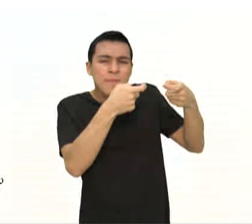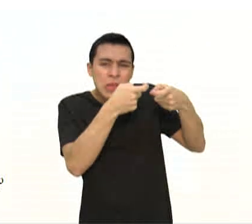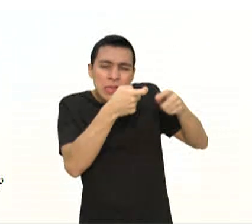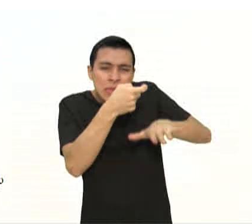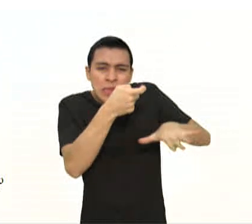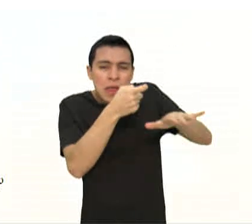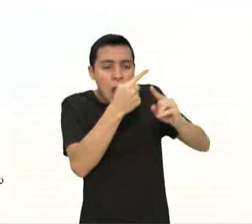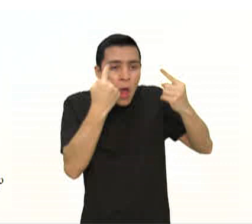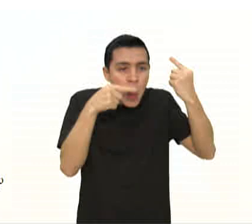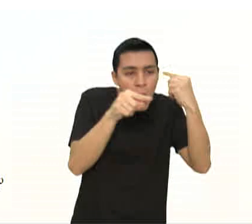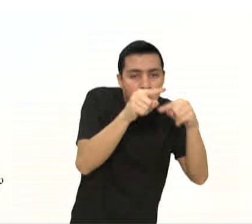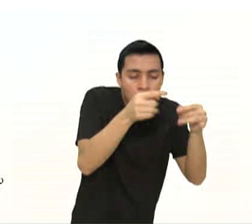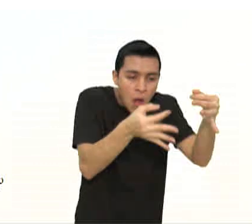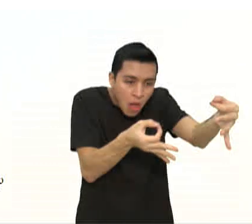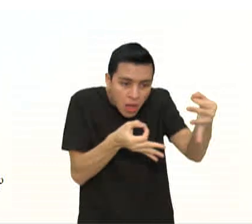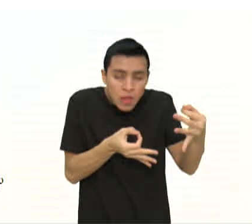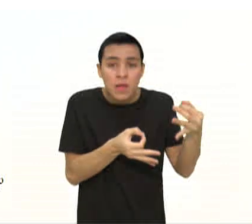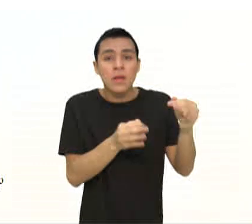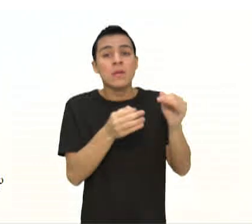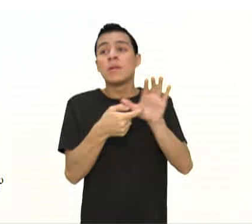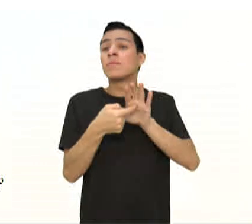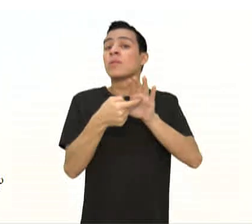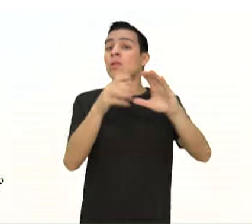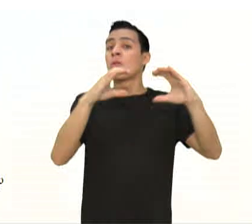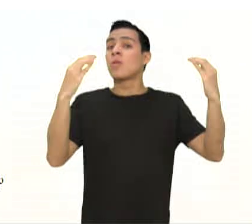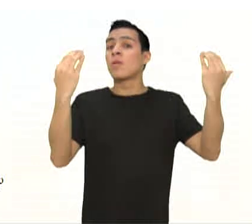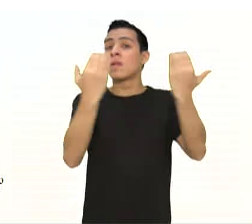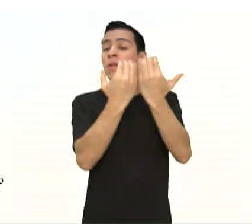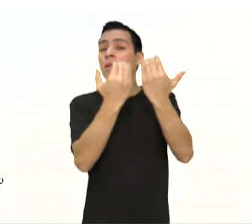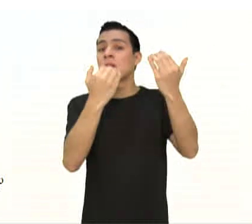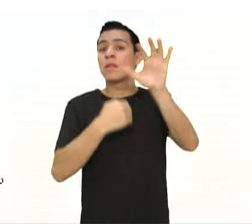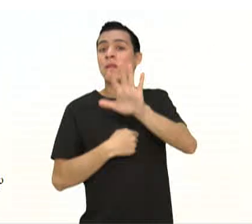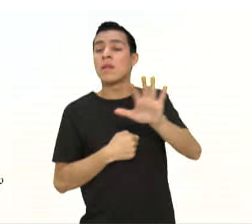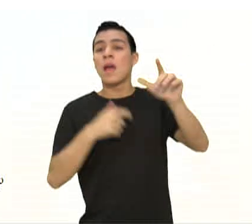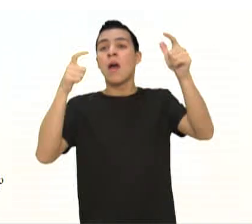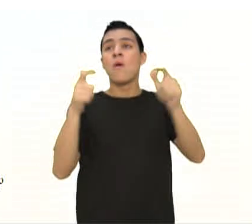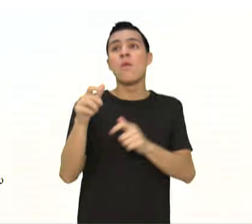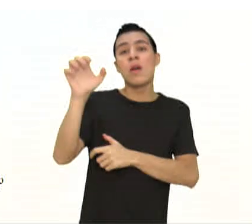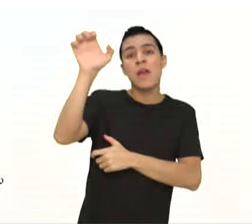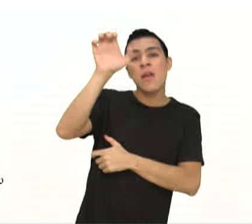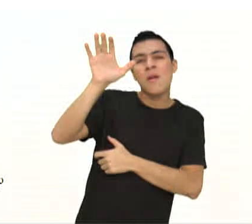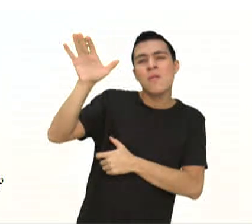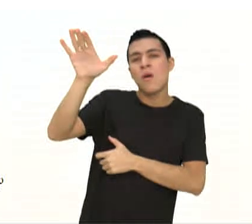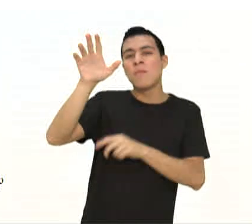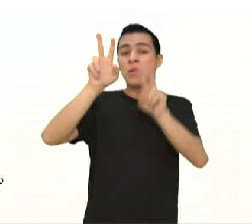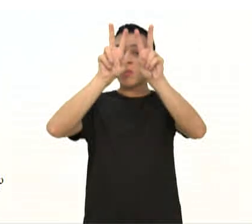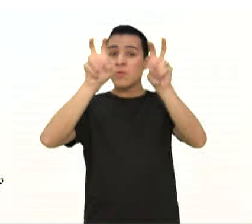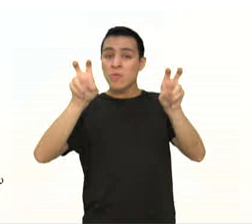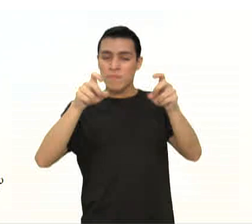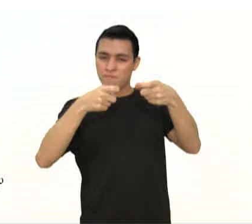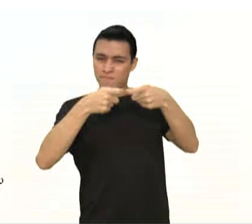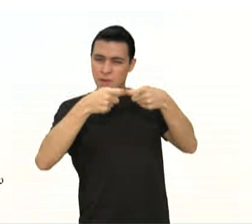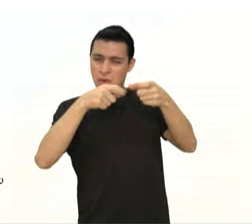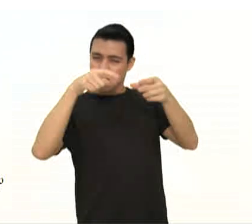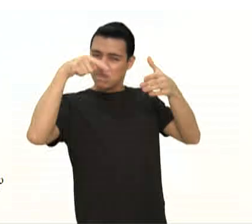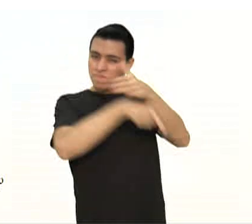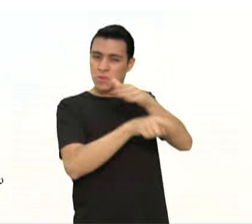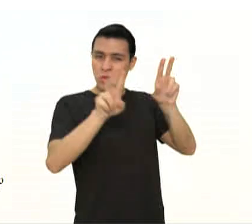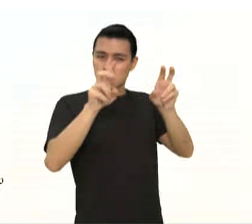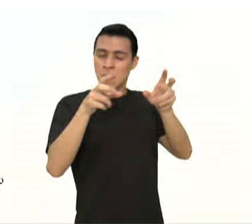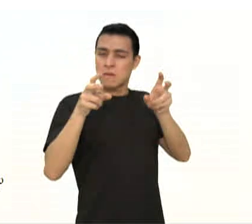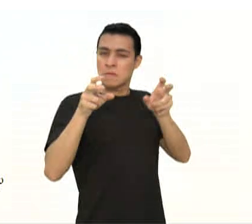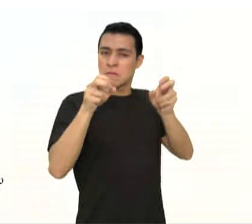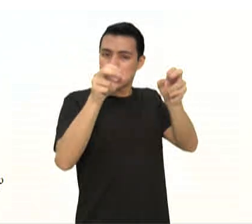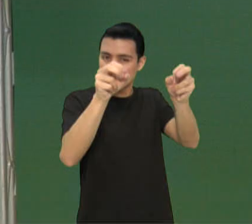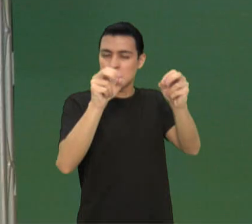diagnóstica, foi apresentado no encontro anual da Sociedade Europeia de Oncologia Médica, realizado entre os dias 27 de